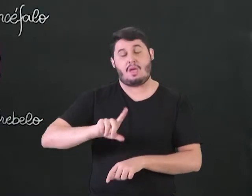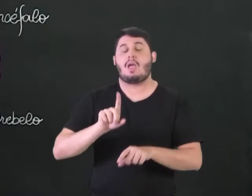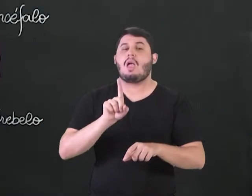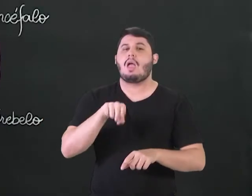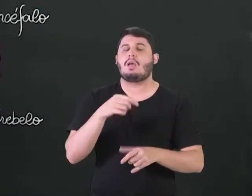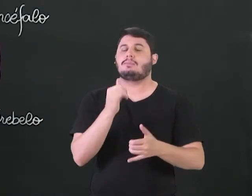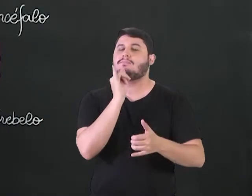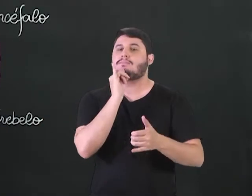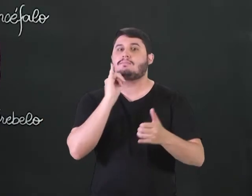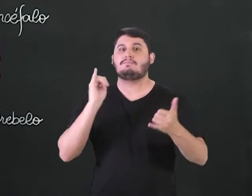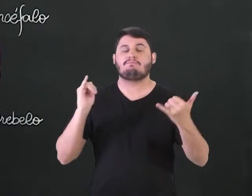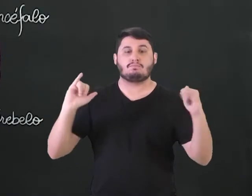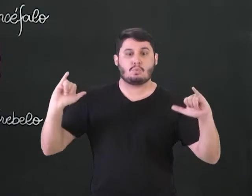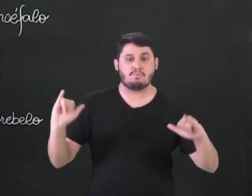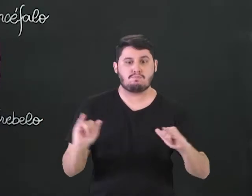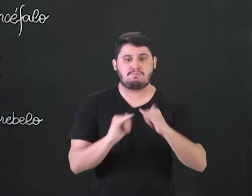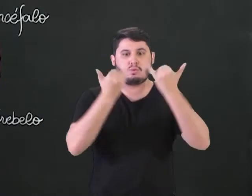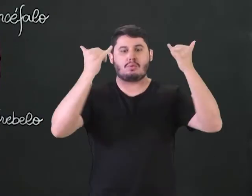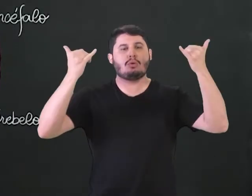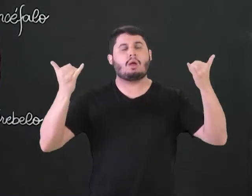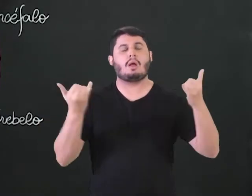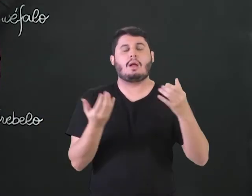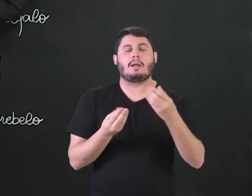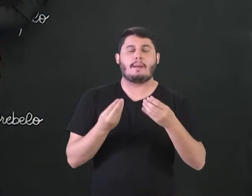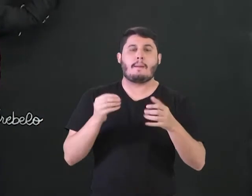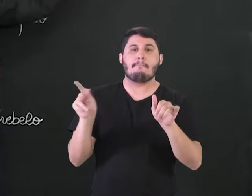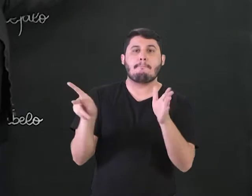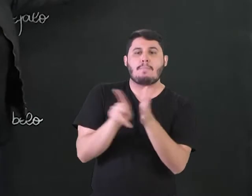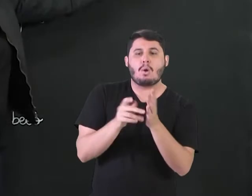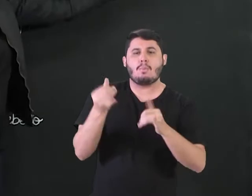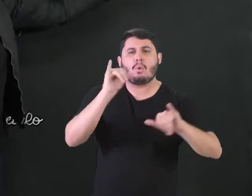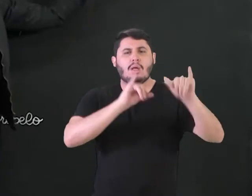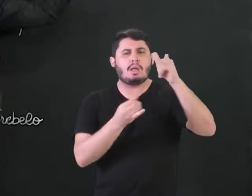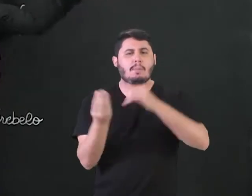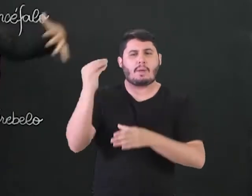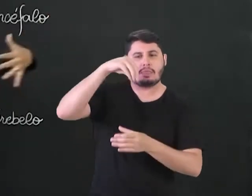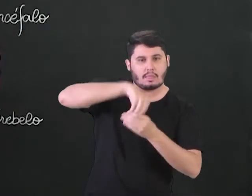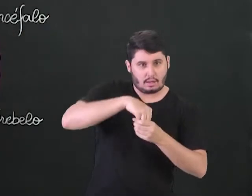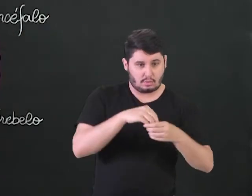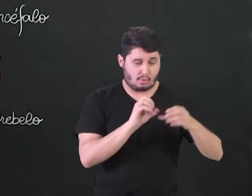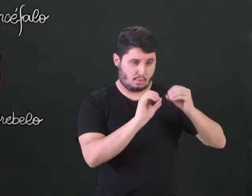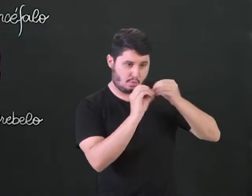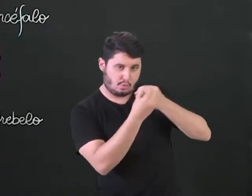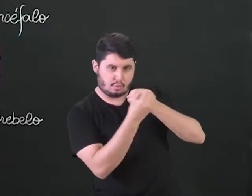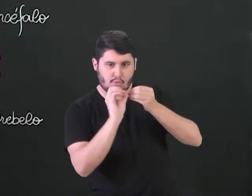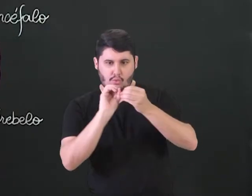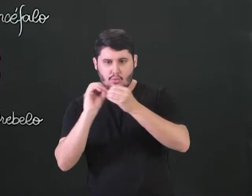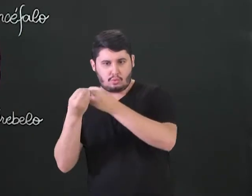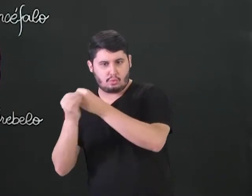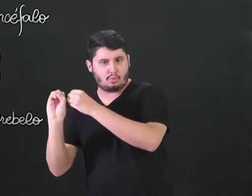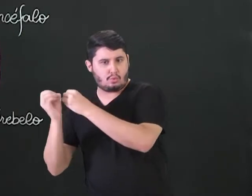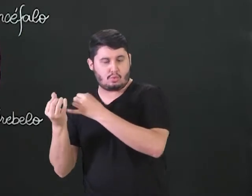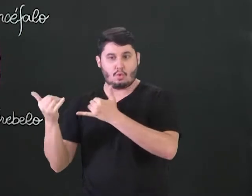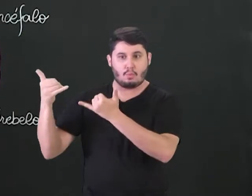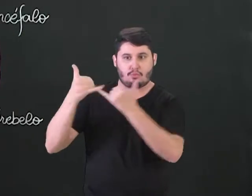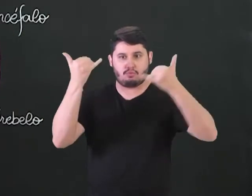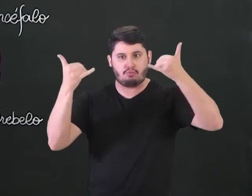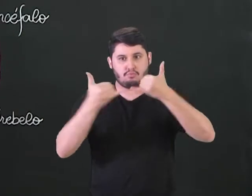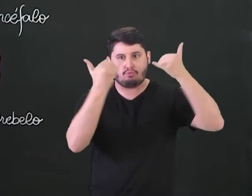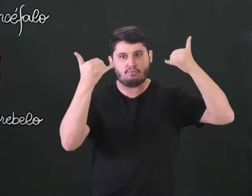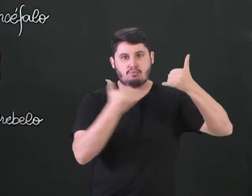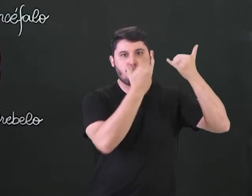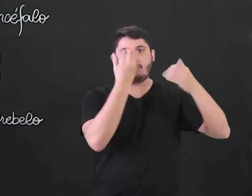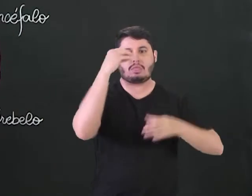forma química. Substâncias químicas passam de um neurônio, que passam para outro, que passam para outro, formando uma rede no nosso